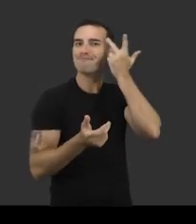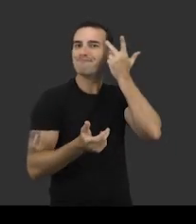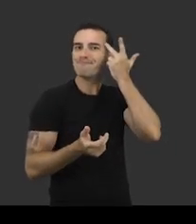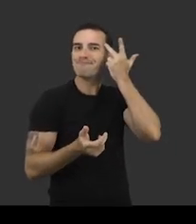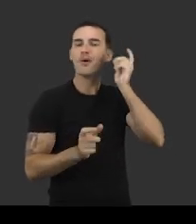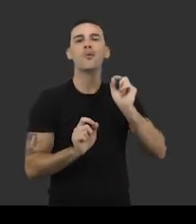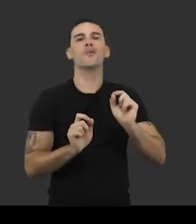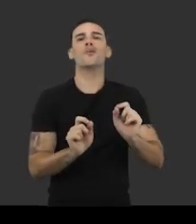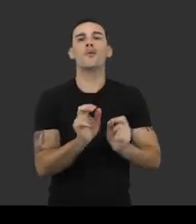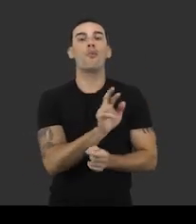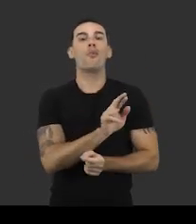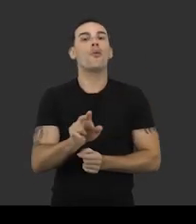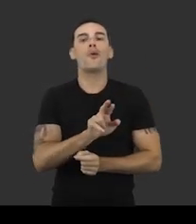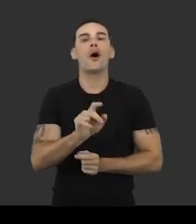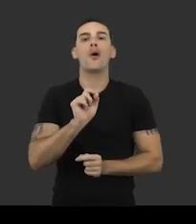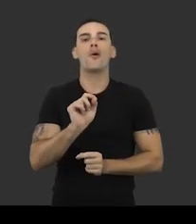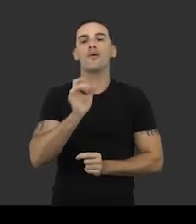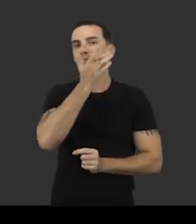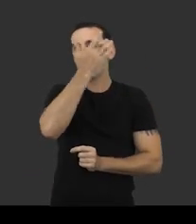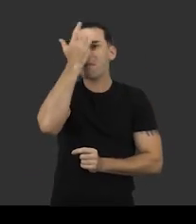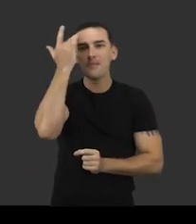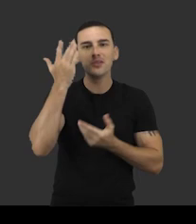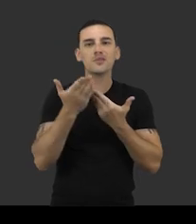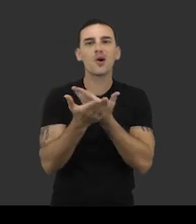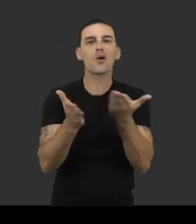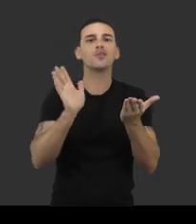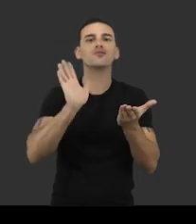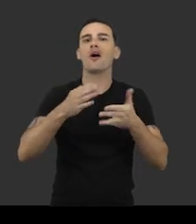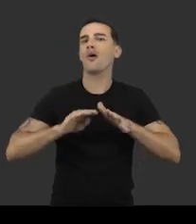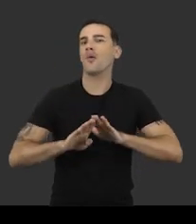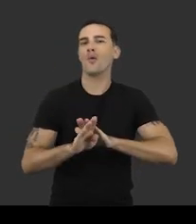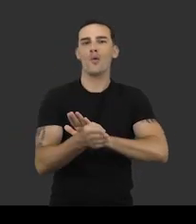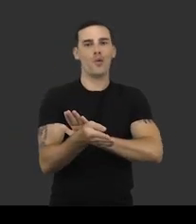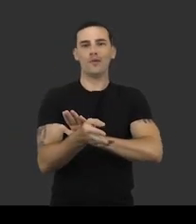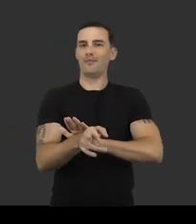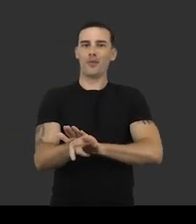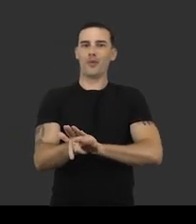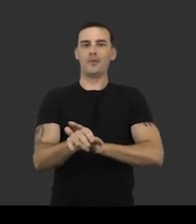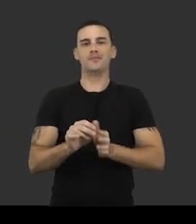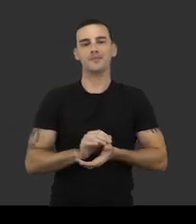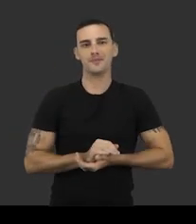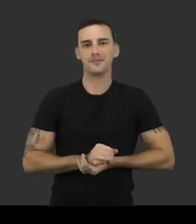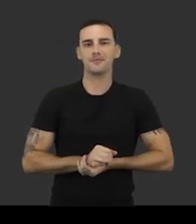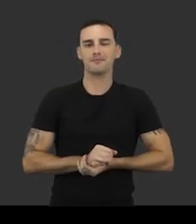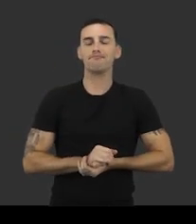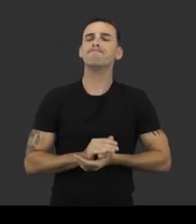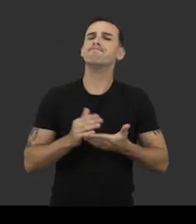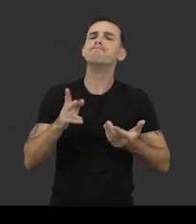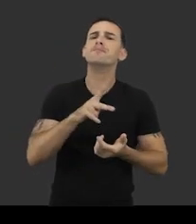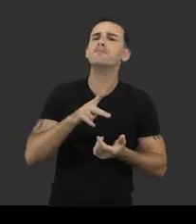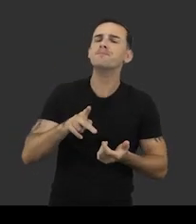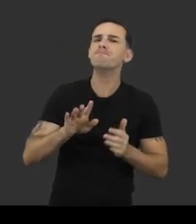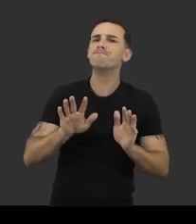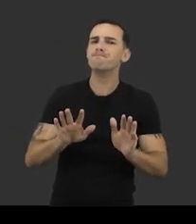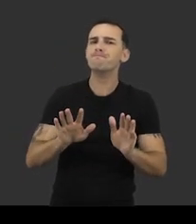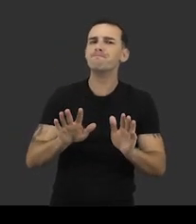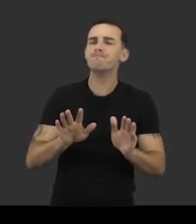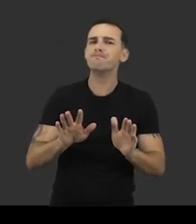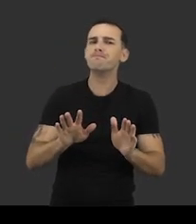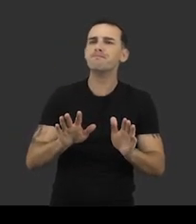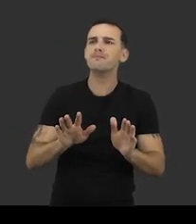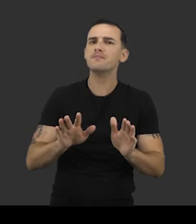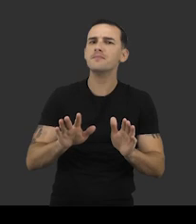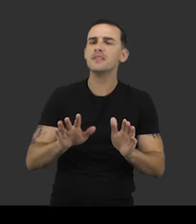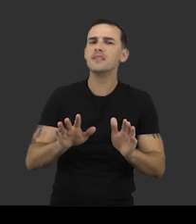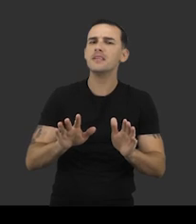daquela forma que todas as pessoas estão habituadas. E professora, o CDC